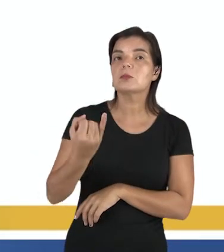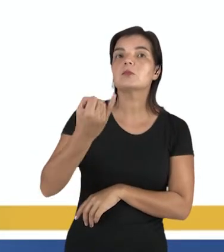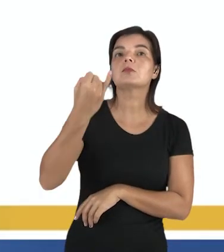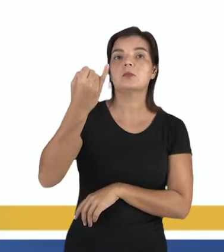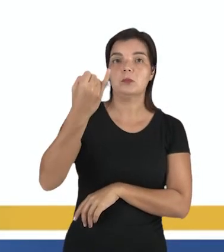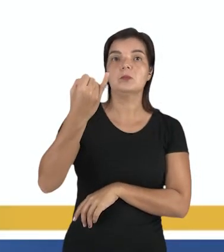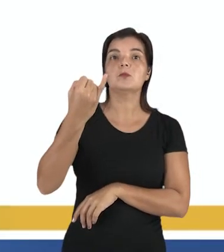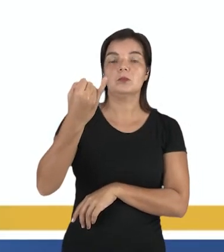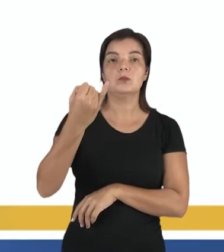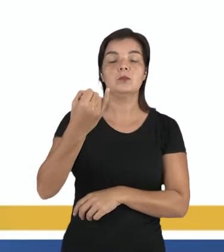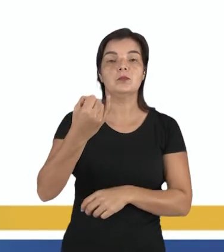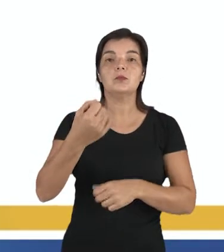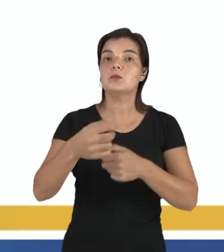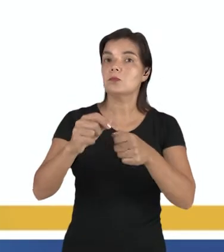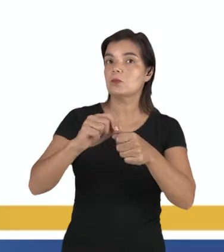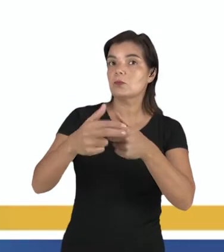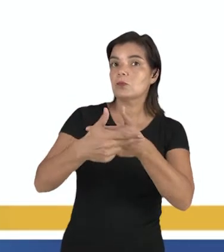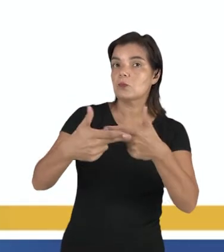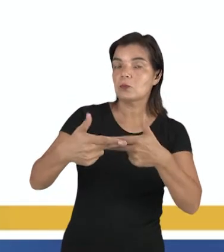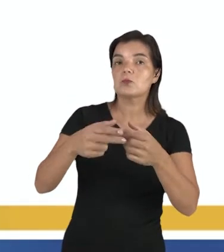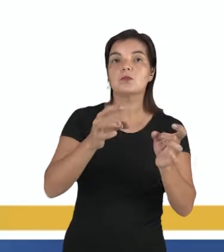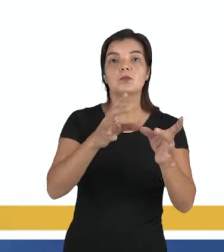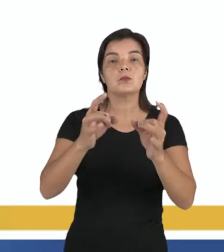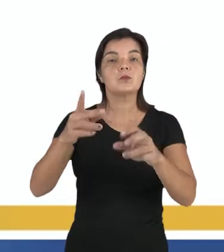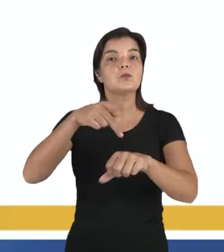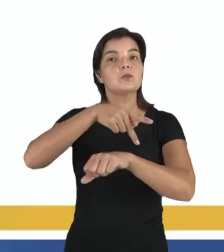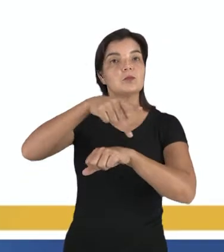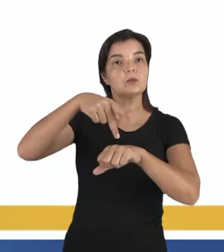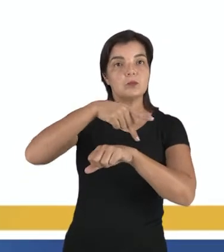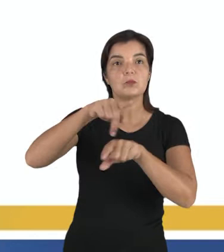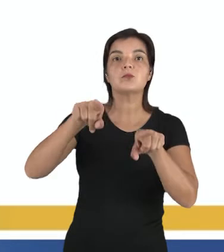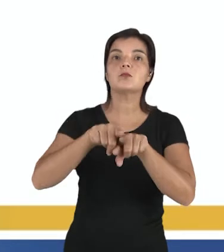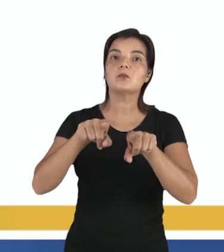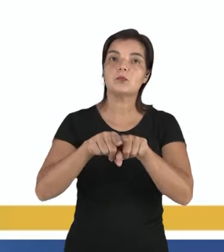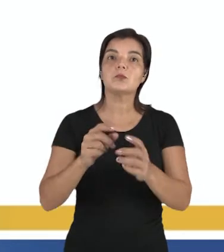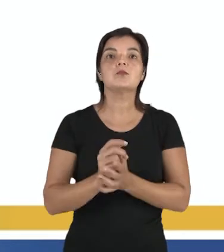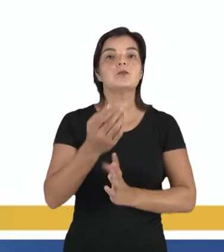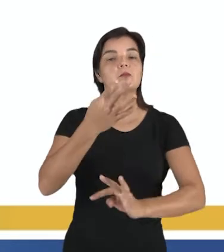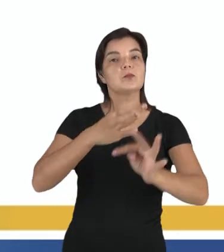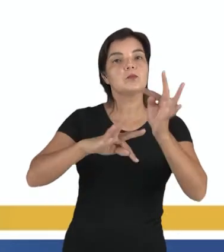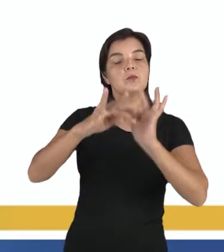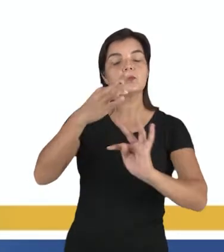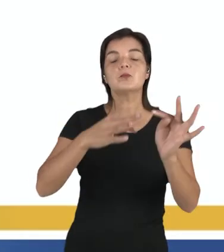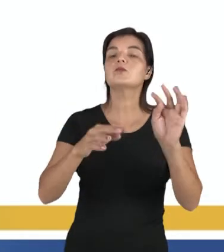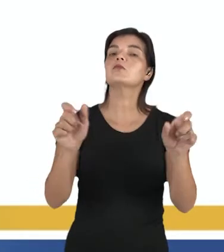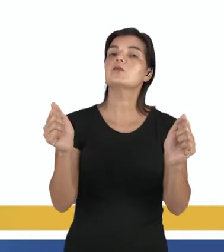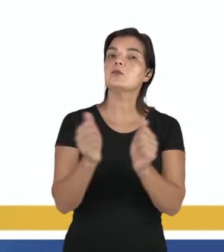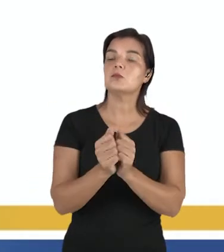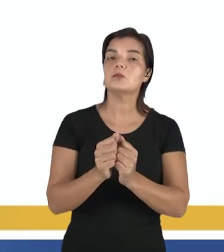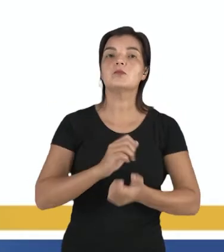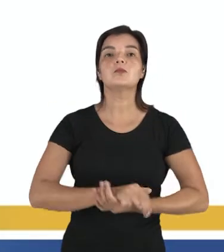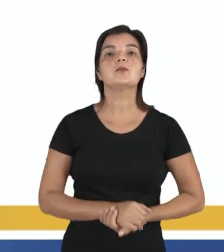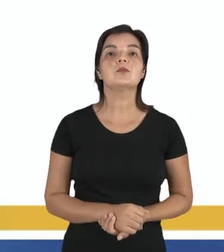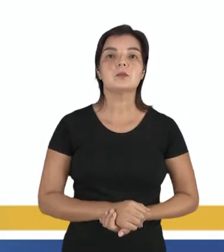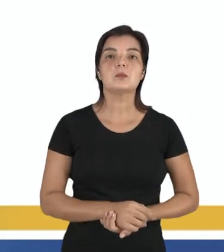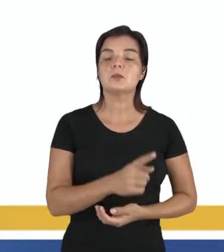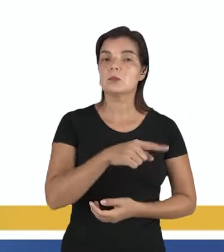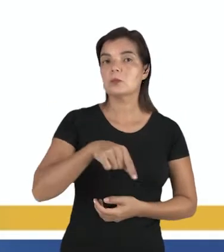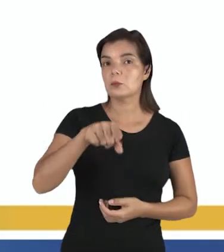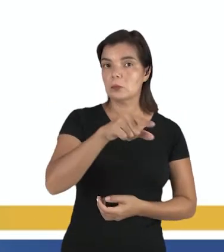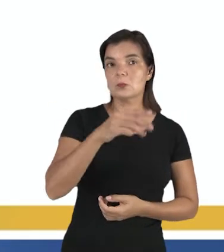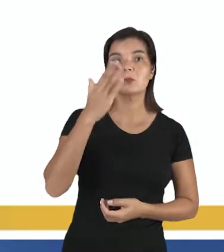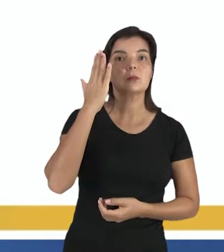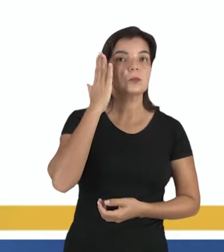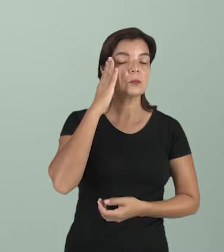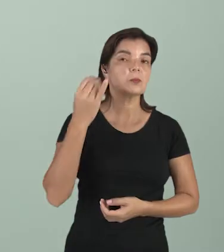São importantes produtores e exportadores de produtos manufaturados com tecnologia agregada. É para que vocês